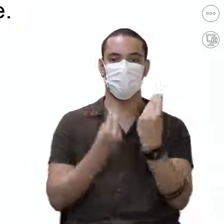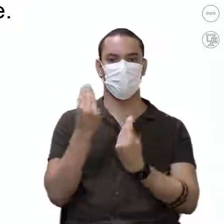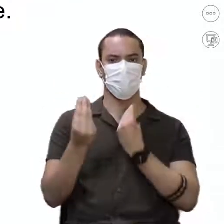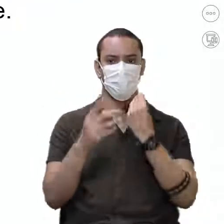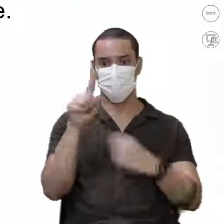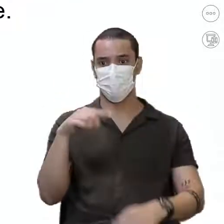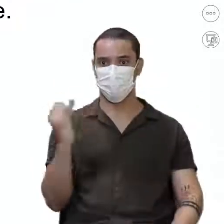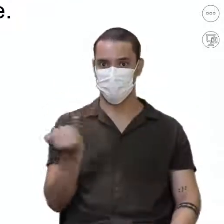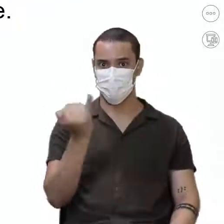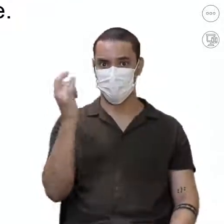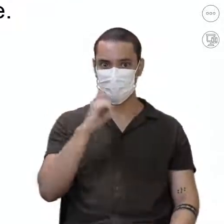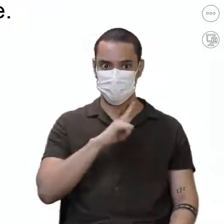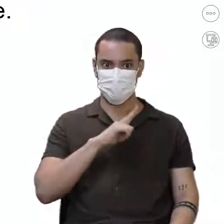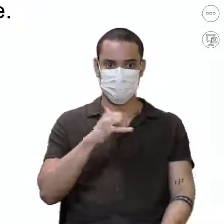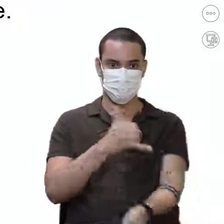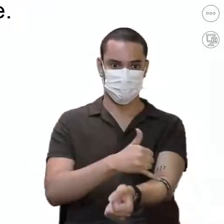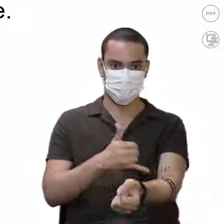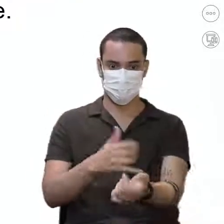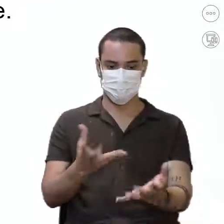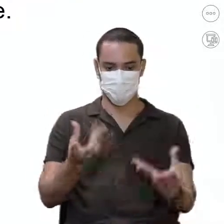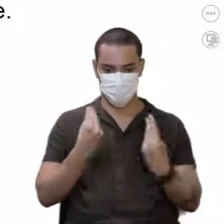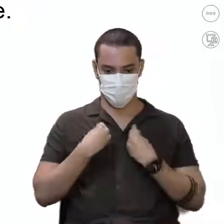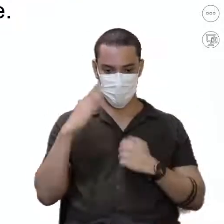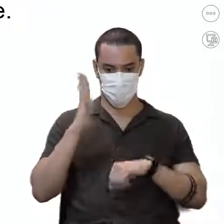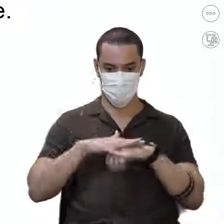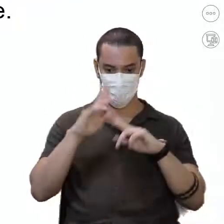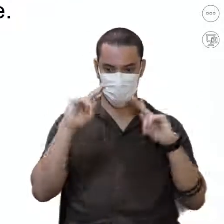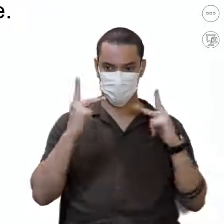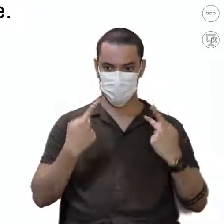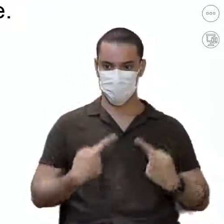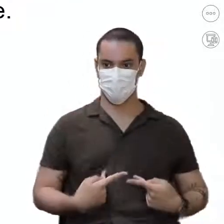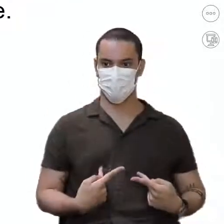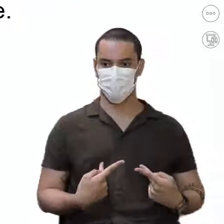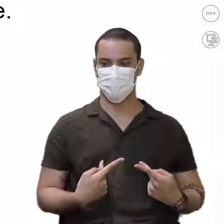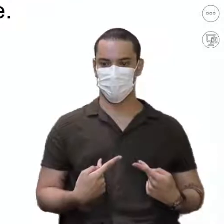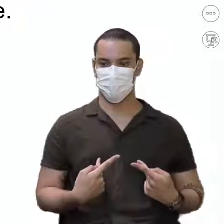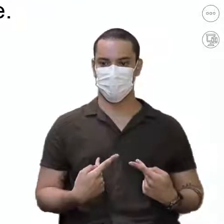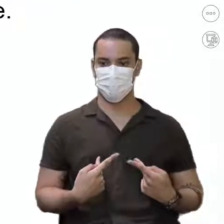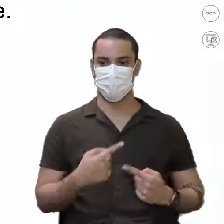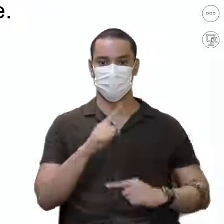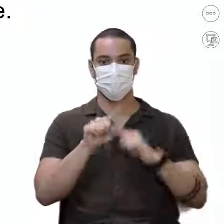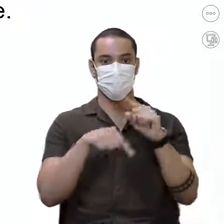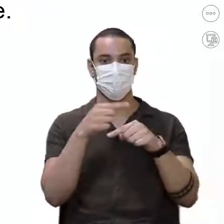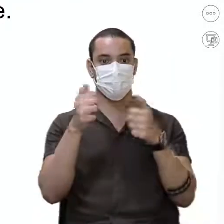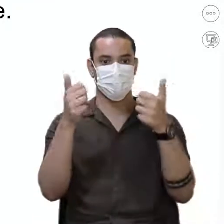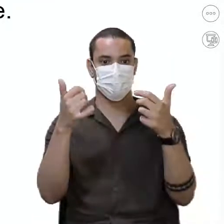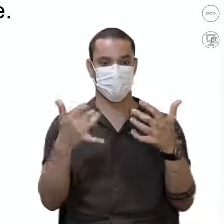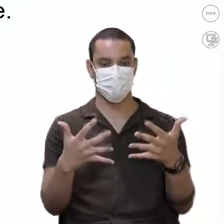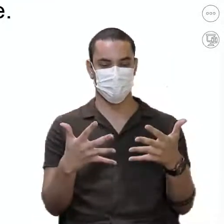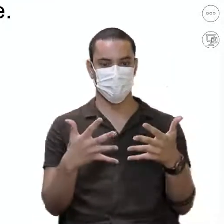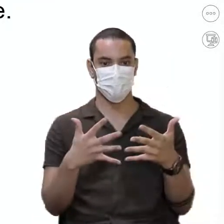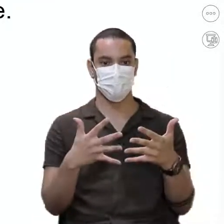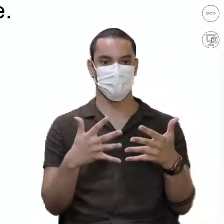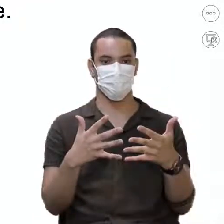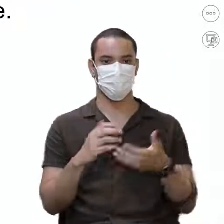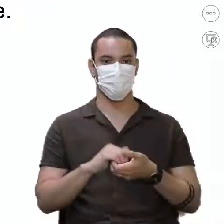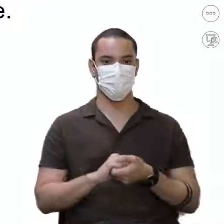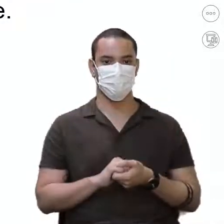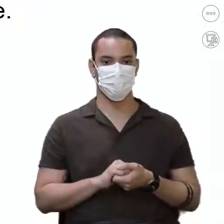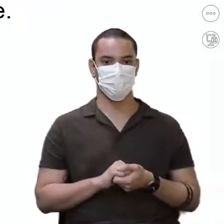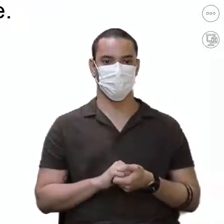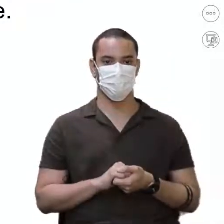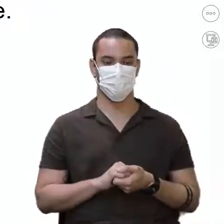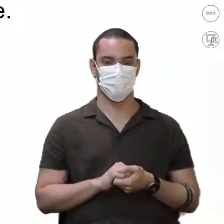é importante ter uma tatuagem porque nos deixa mais humanos e tal. E logo seguinte ele deixa.